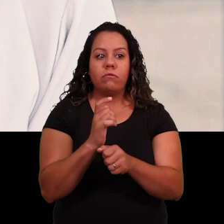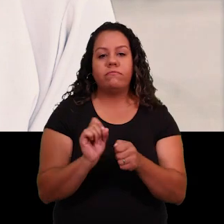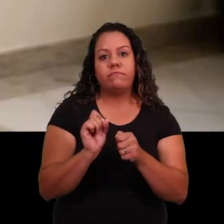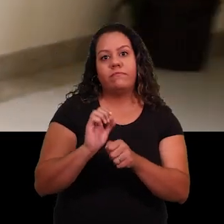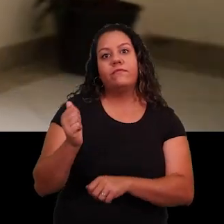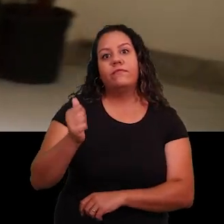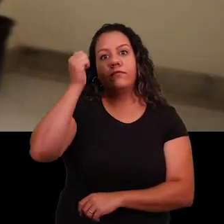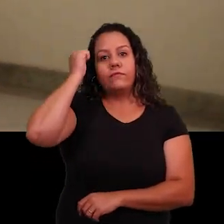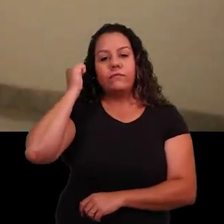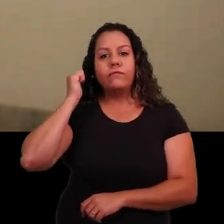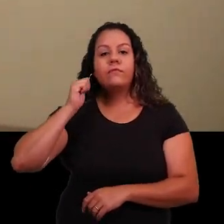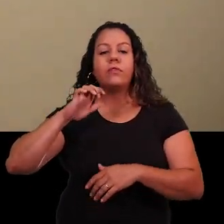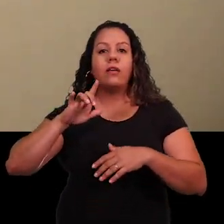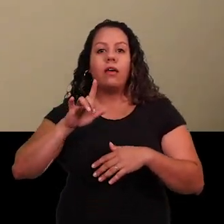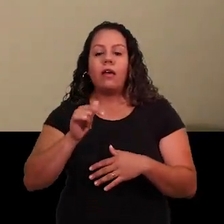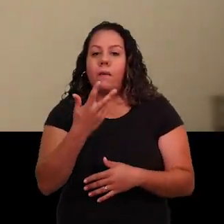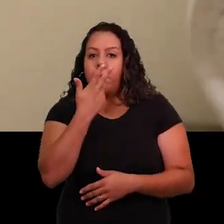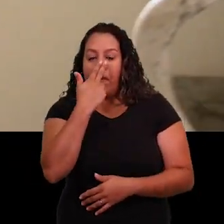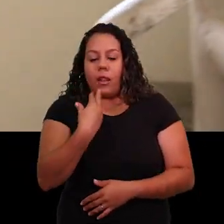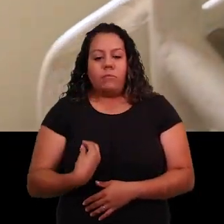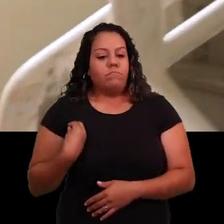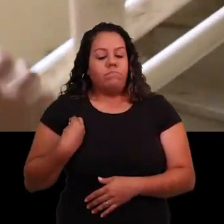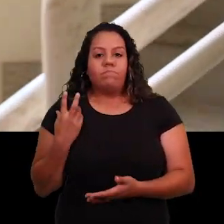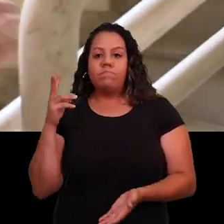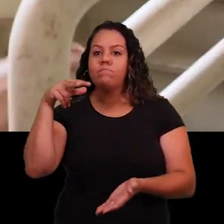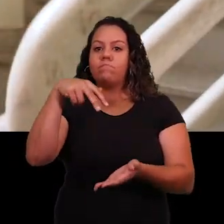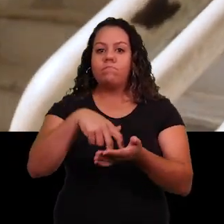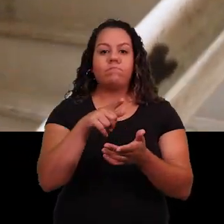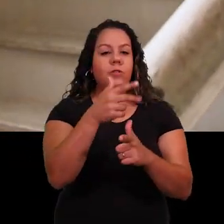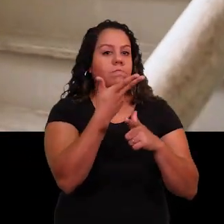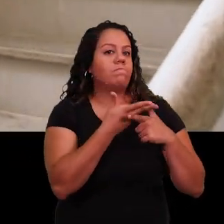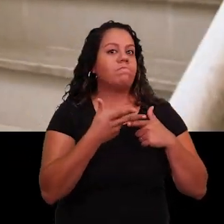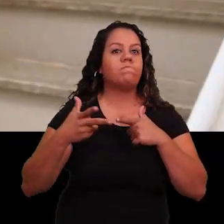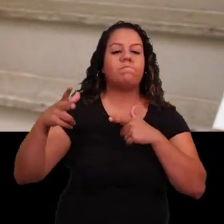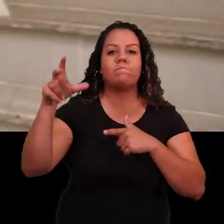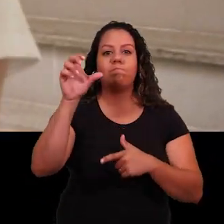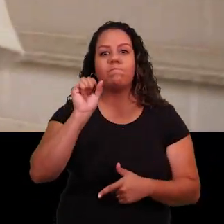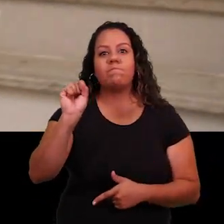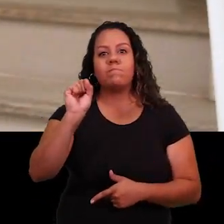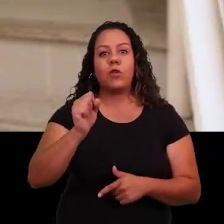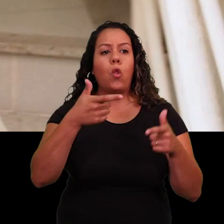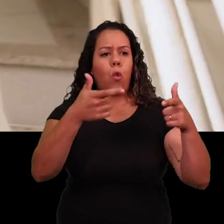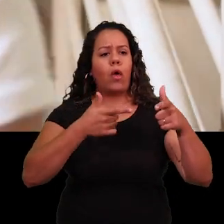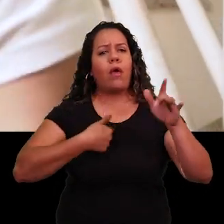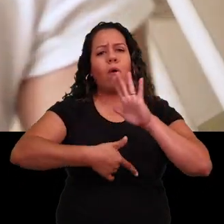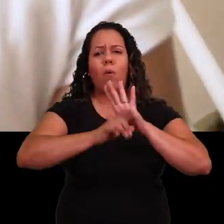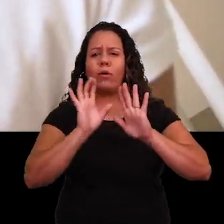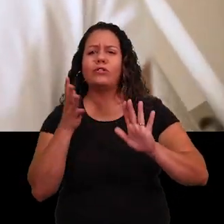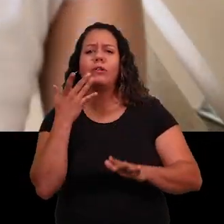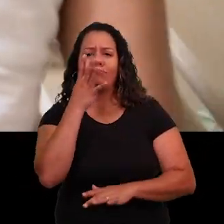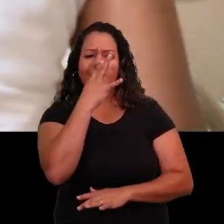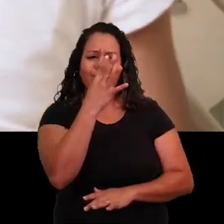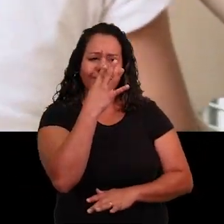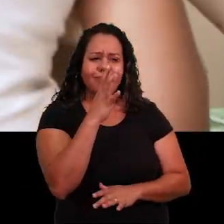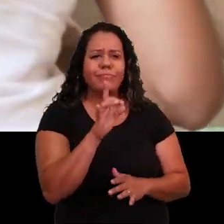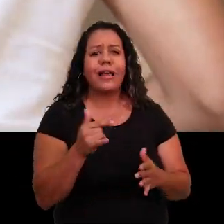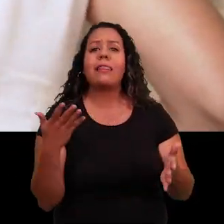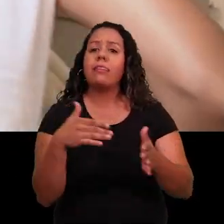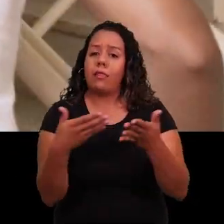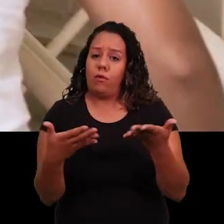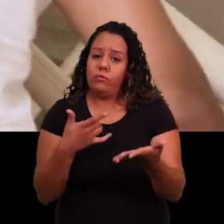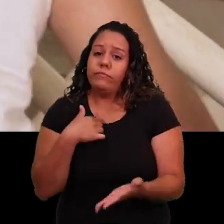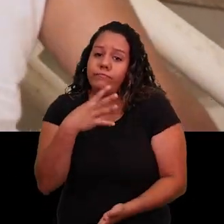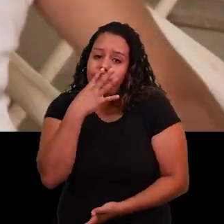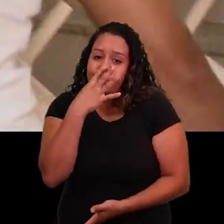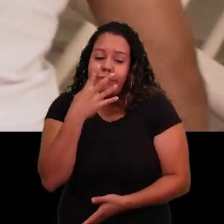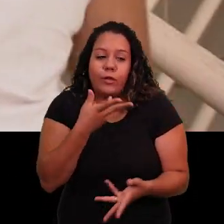foi estar ali para mim era uma conquista muito grande. Era um lugar que eu já admirava e admiro até hoje, era um lugar que eu